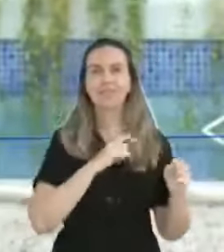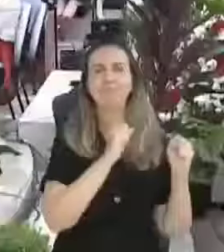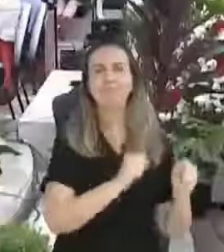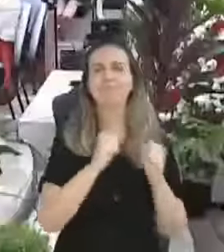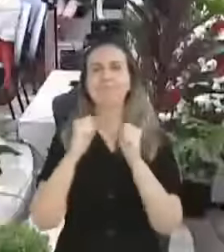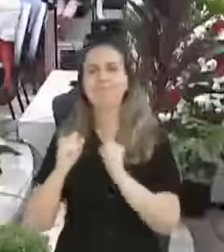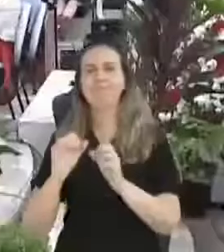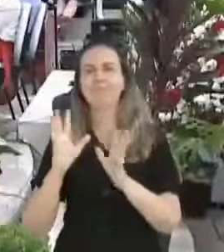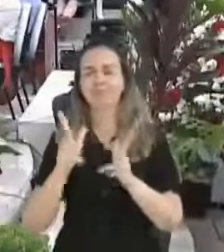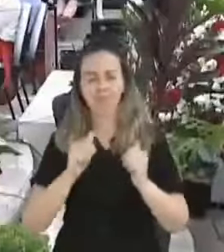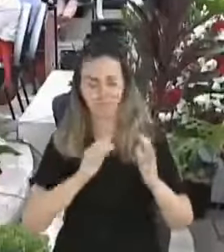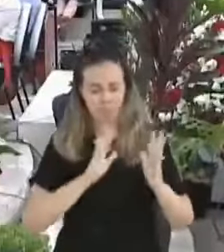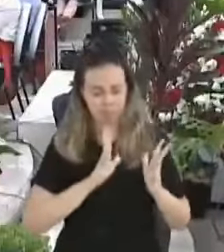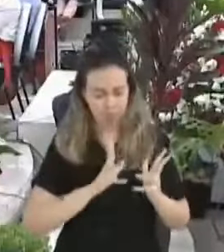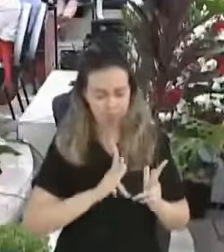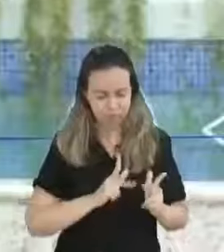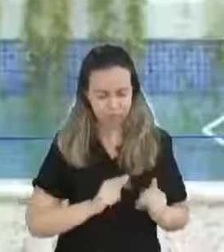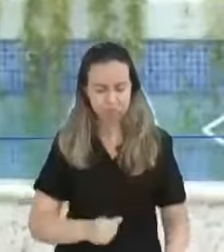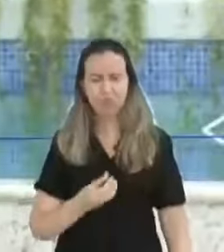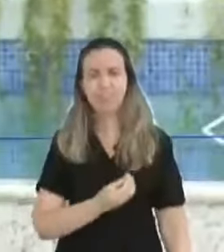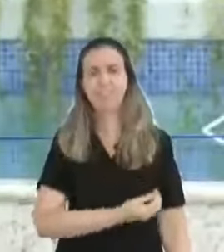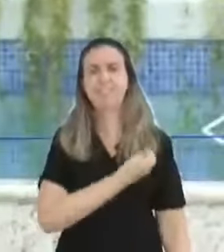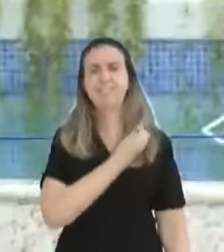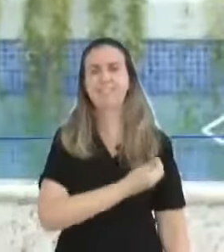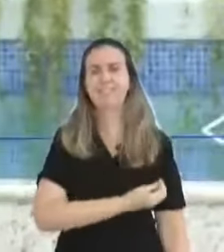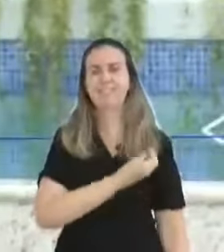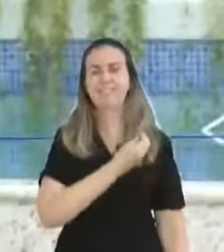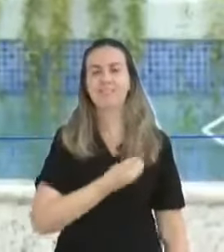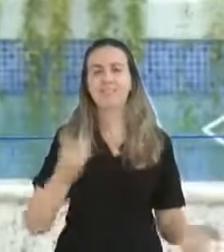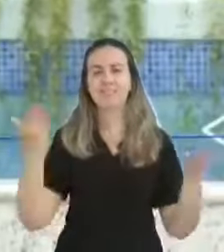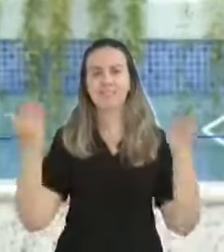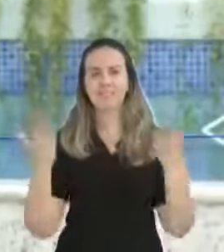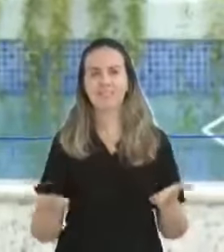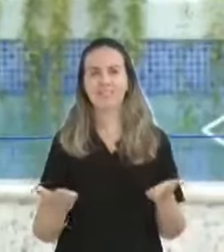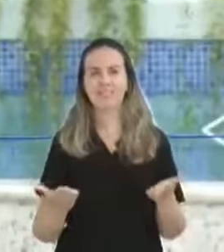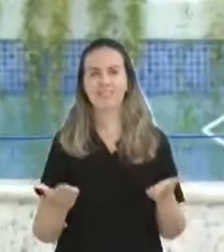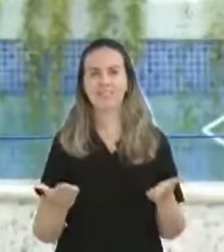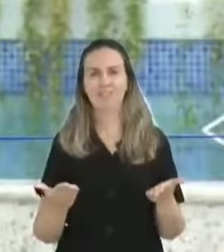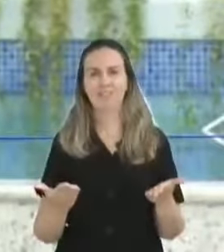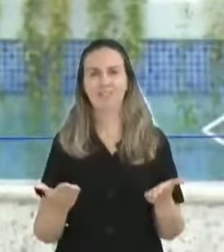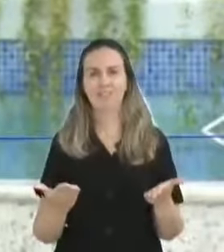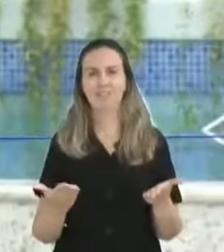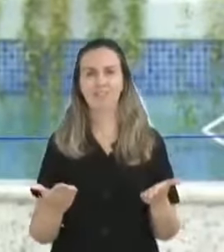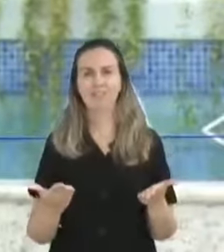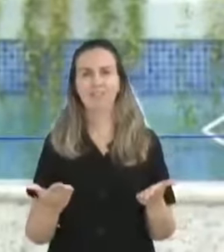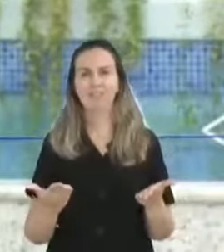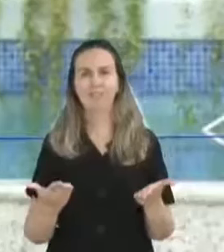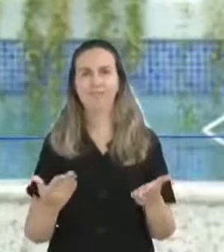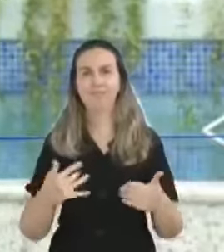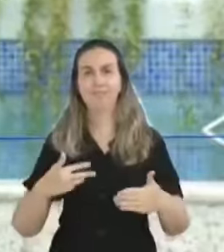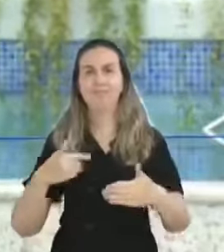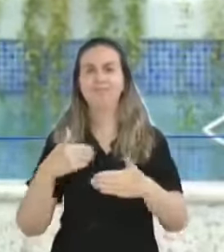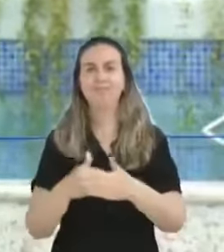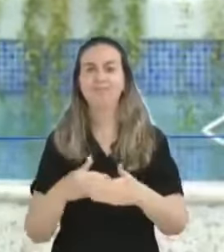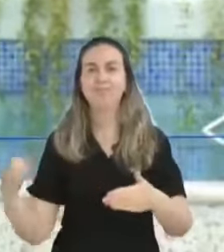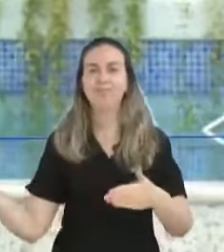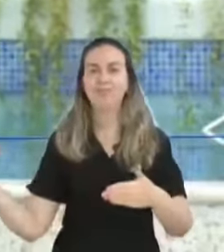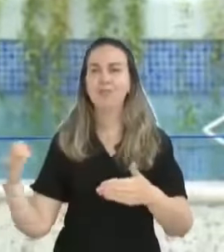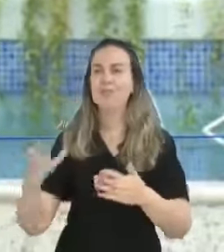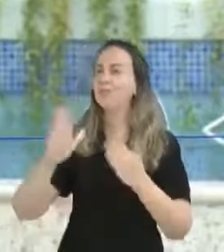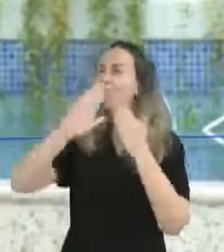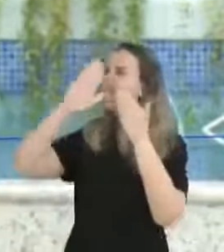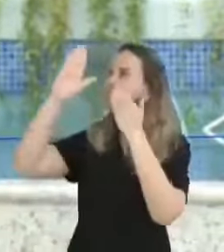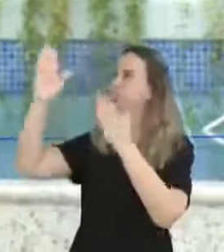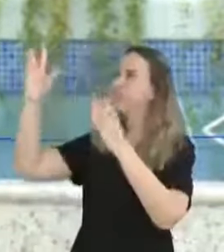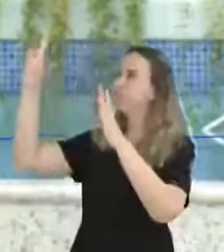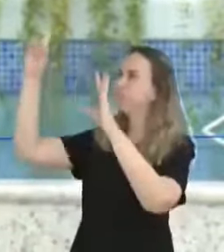de transformar vidas, de fazer você mudar desta rota errada e refazer o caminho para o